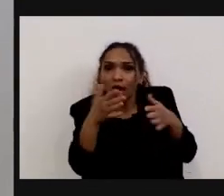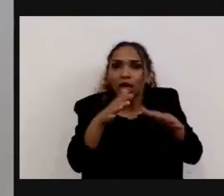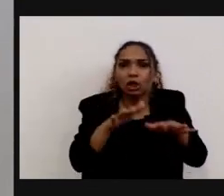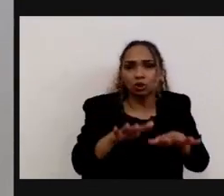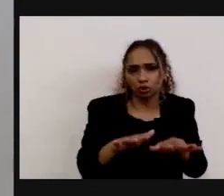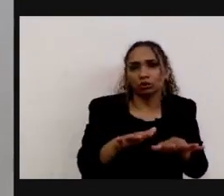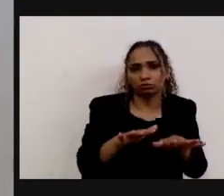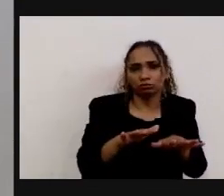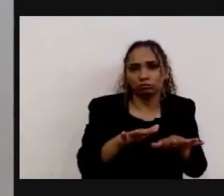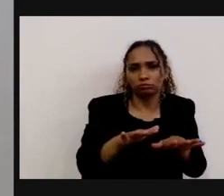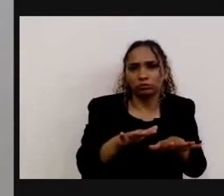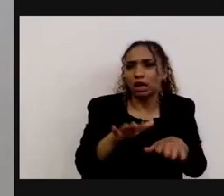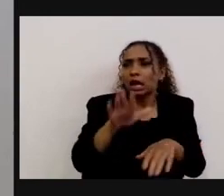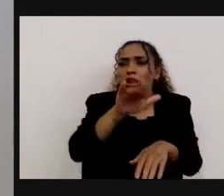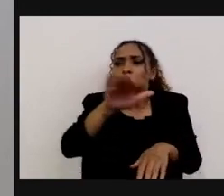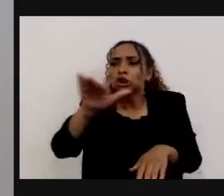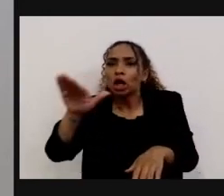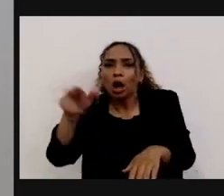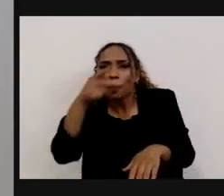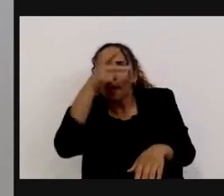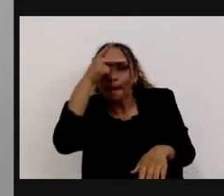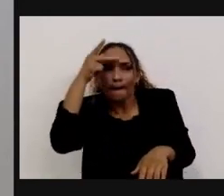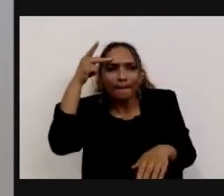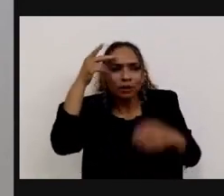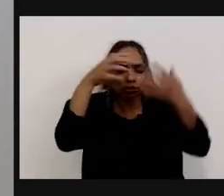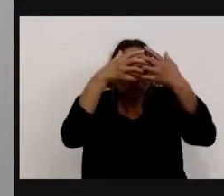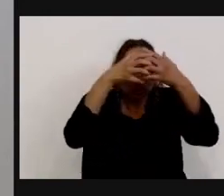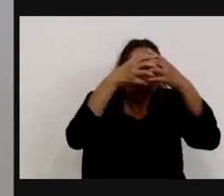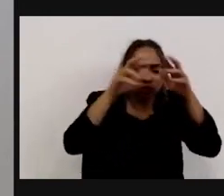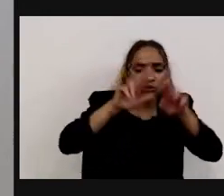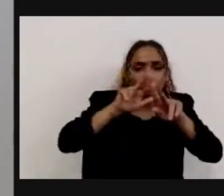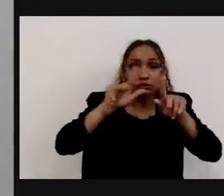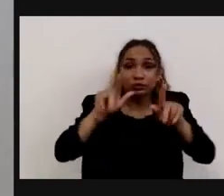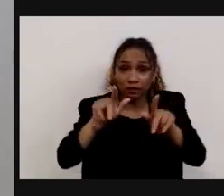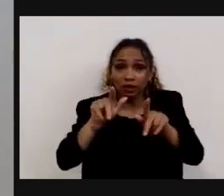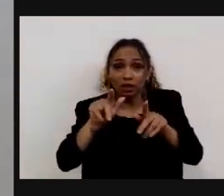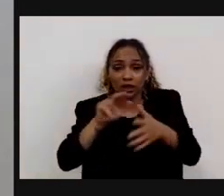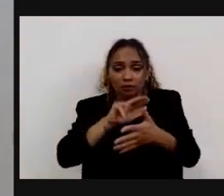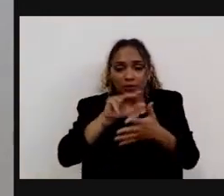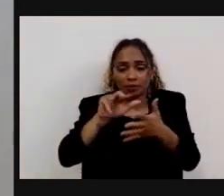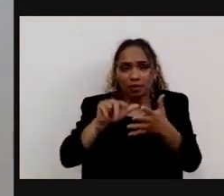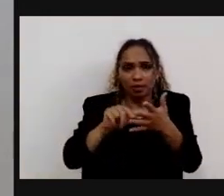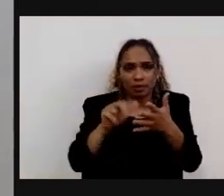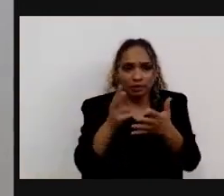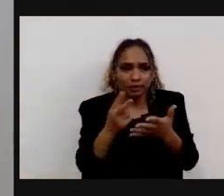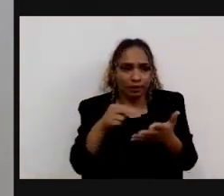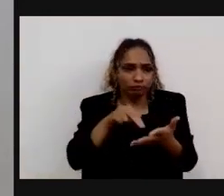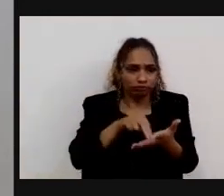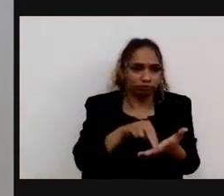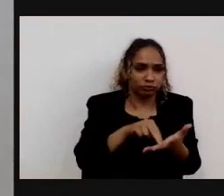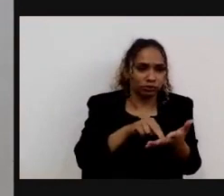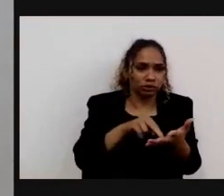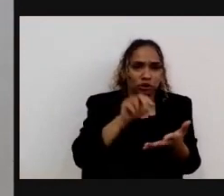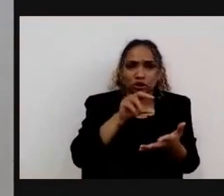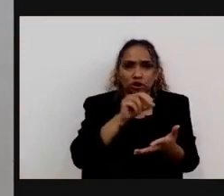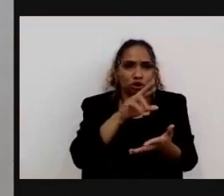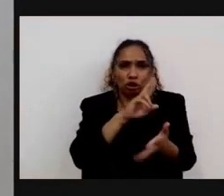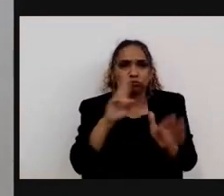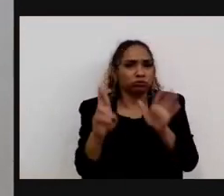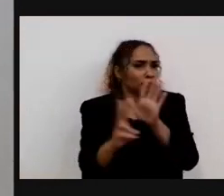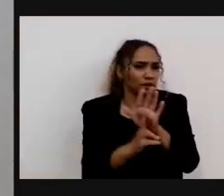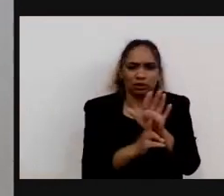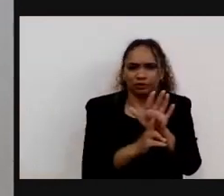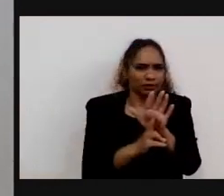por exemplo chamar pessoas divergentes para ações para ela ficar ali como um totem de representatividade